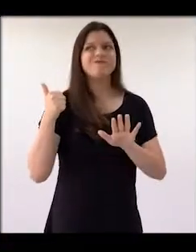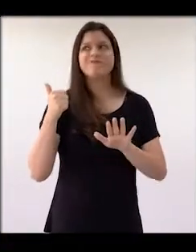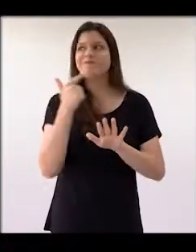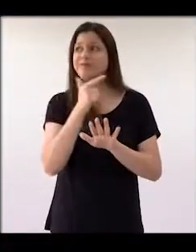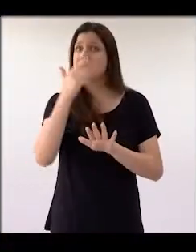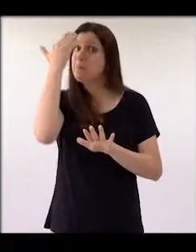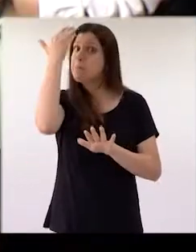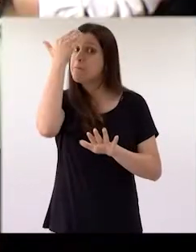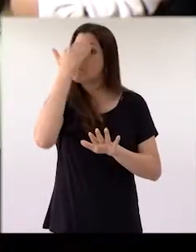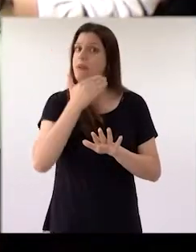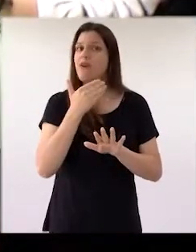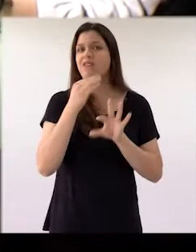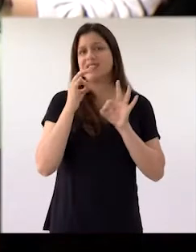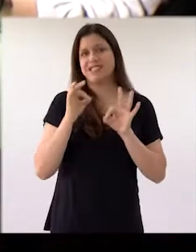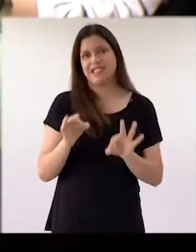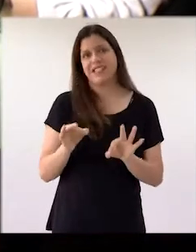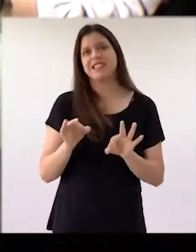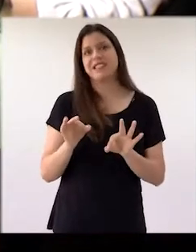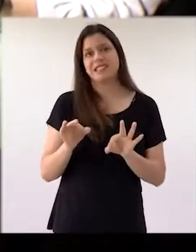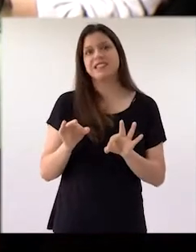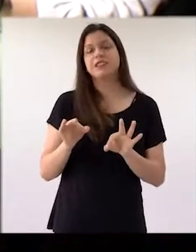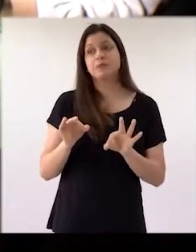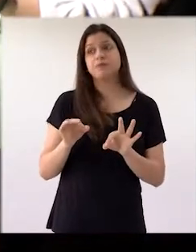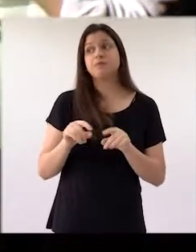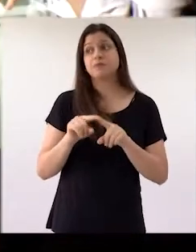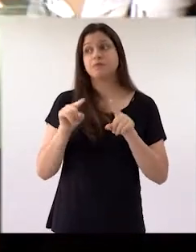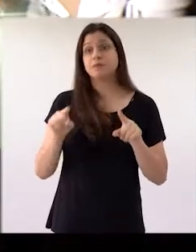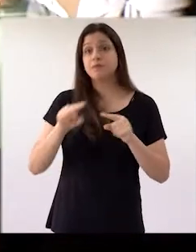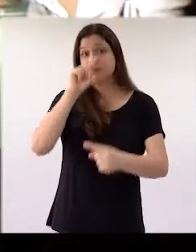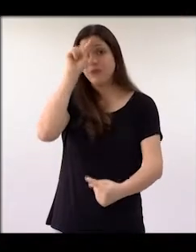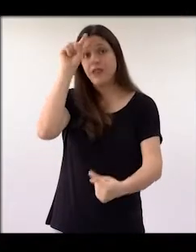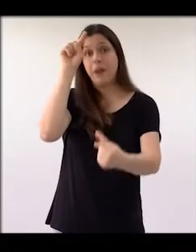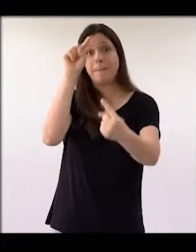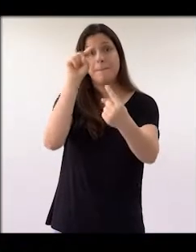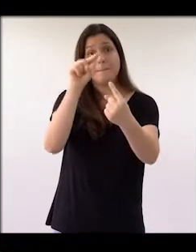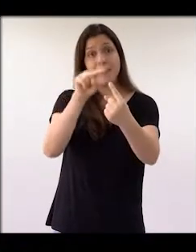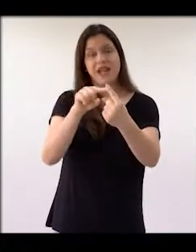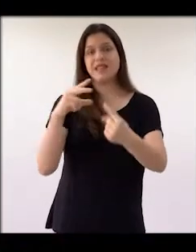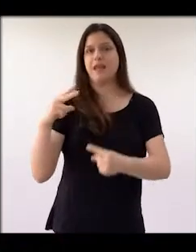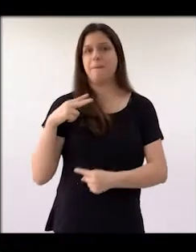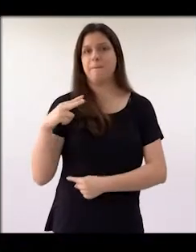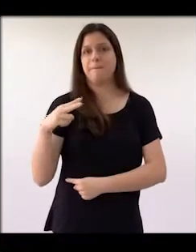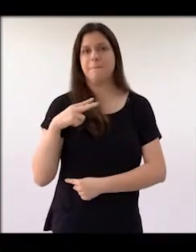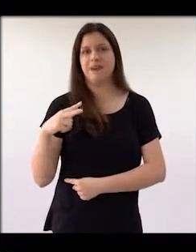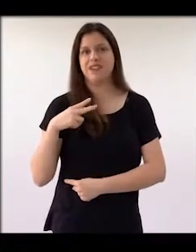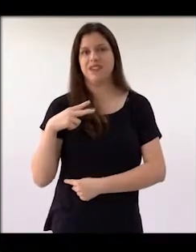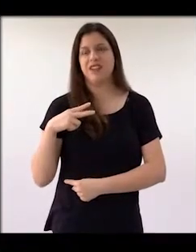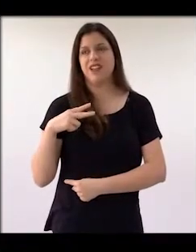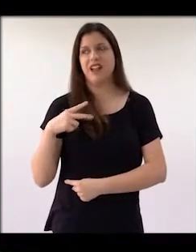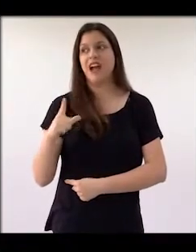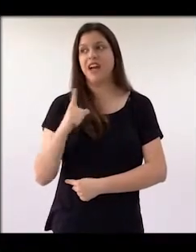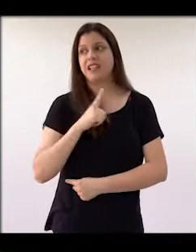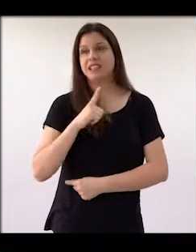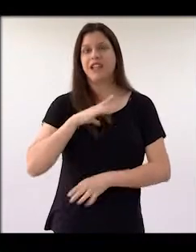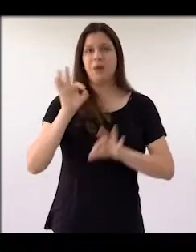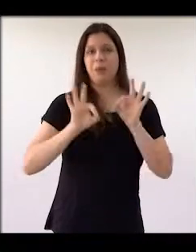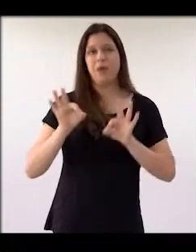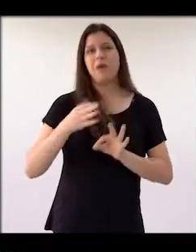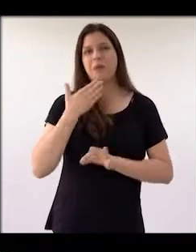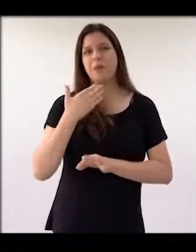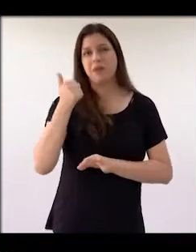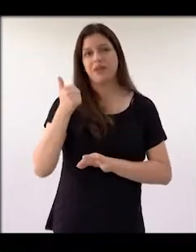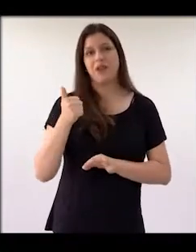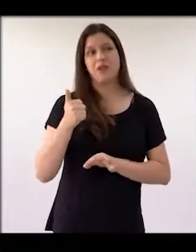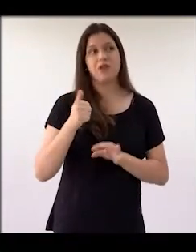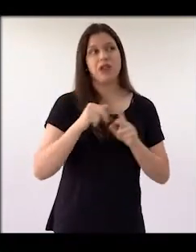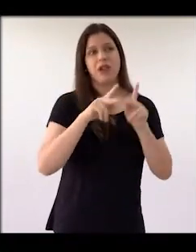como comprovar isso, né? Uhum. Mas, de tendência, certa talvez. forma, a gente sabe que as metas estabelecidas por uma privada podem ser até bem mais definidas do que